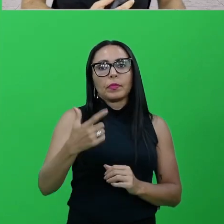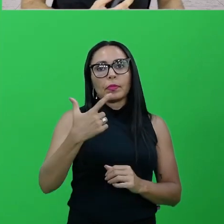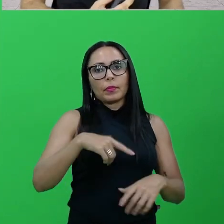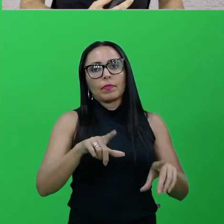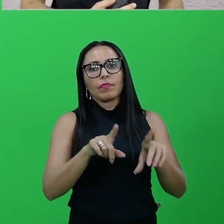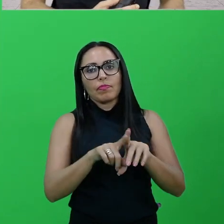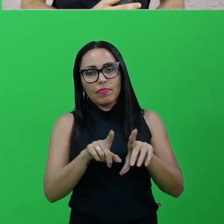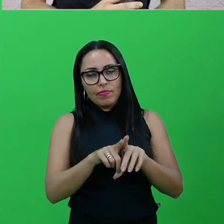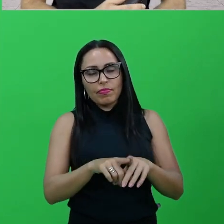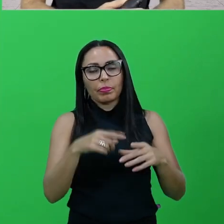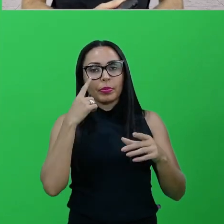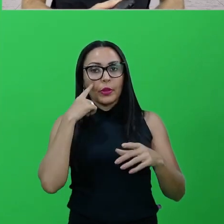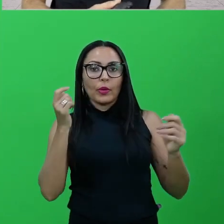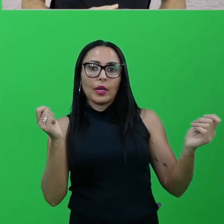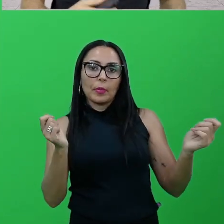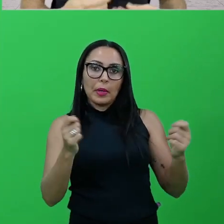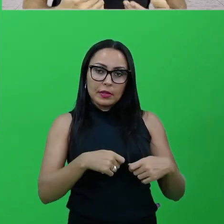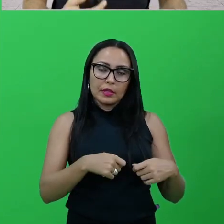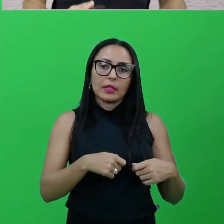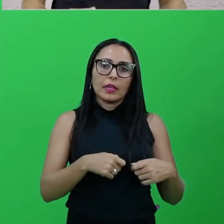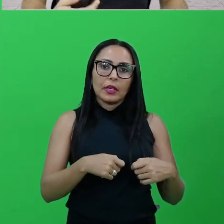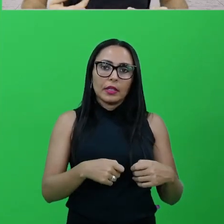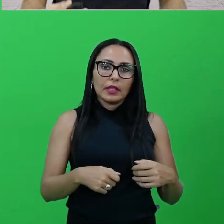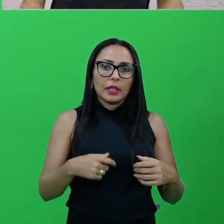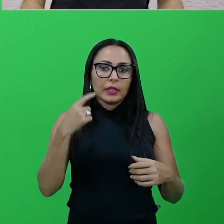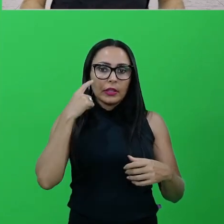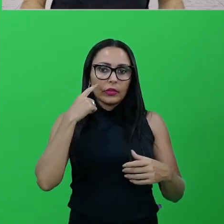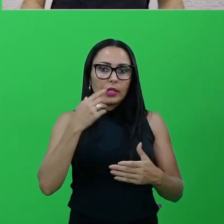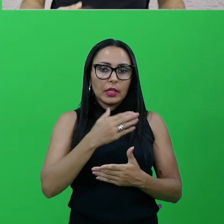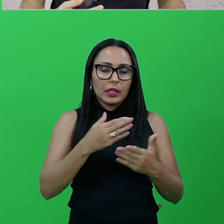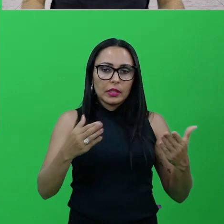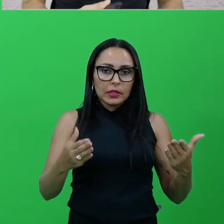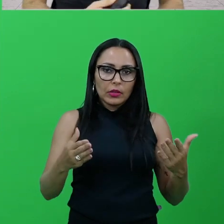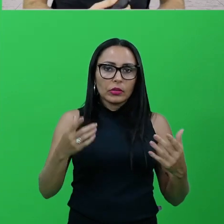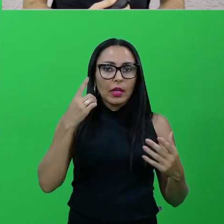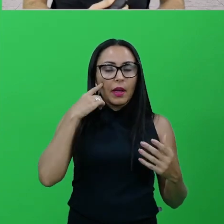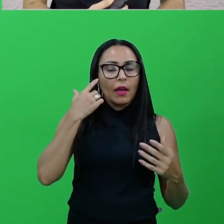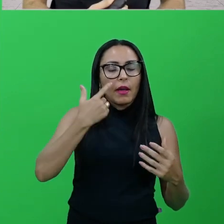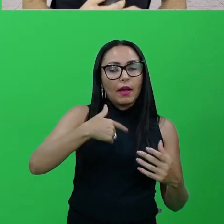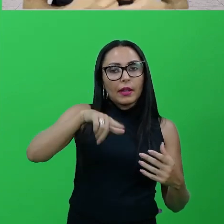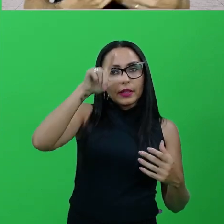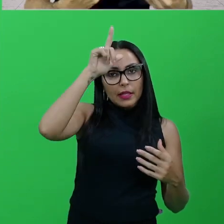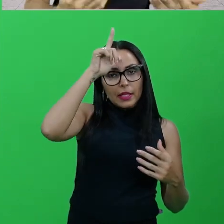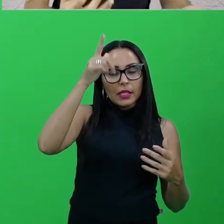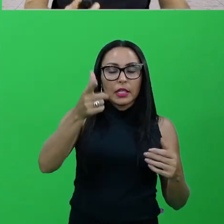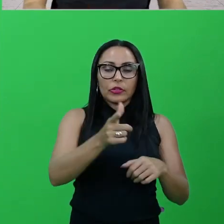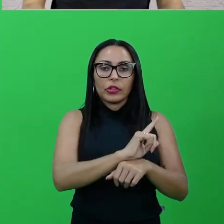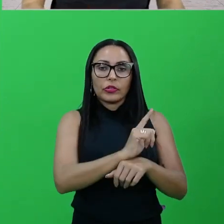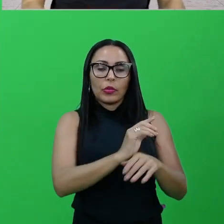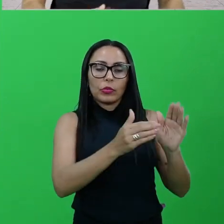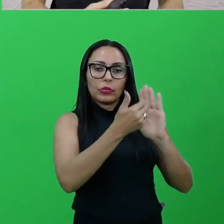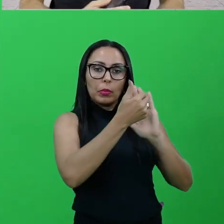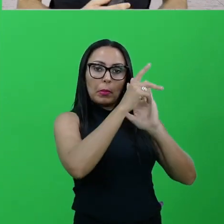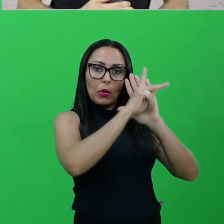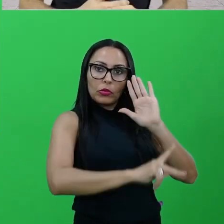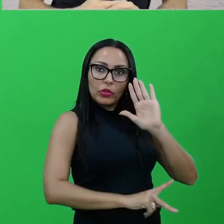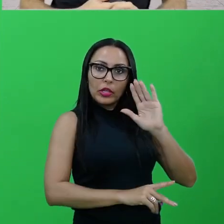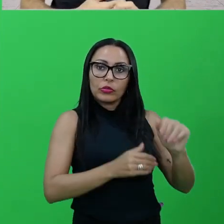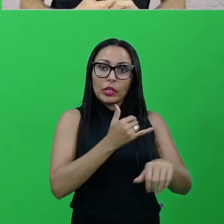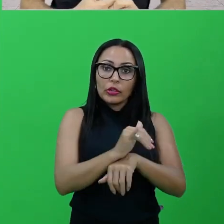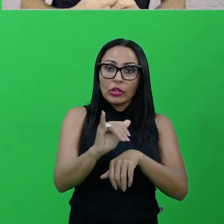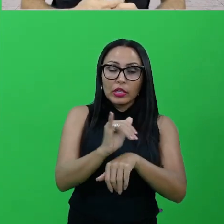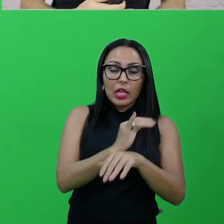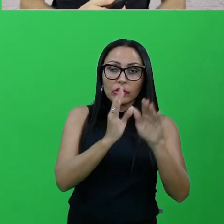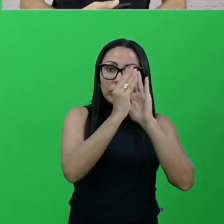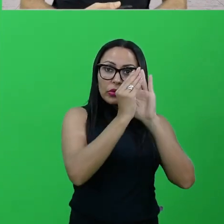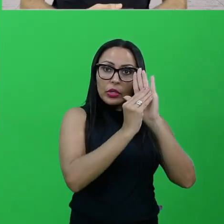relação também com capacidades de inovação é a identificação do grau da liderança e gestão do projeto, da estratégia que é adotada, do